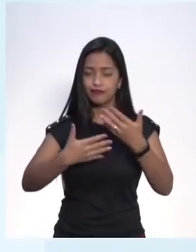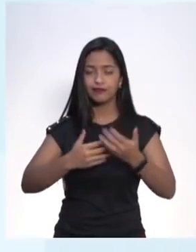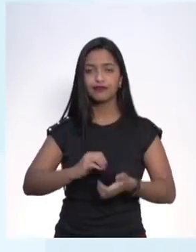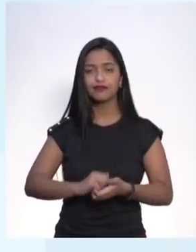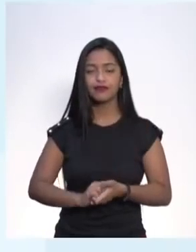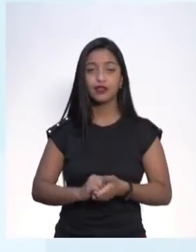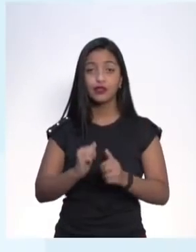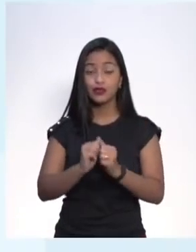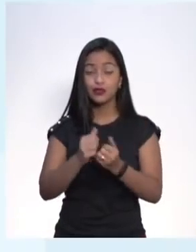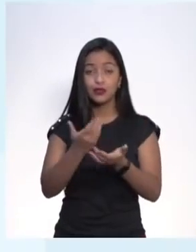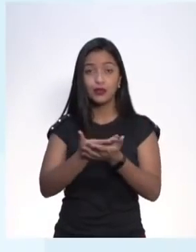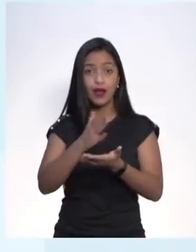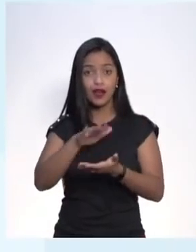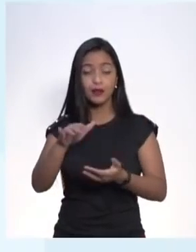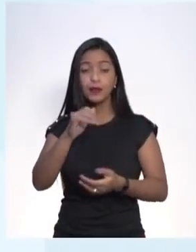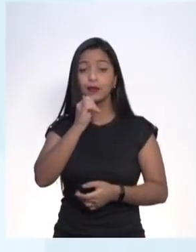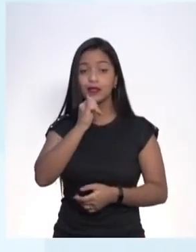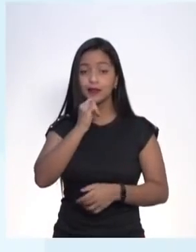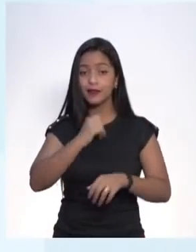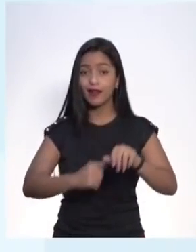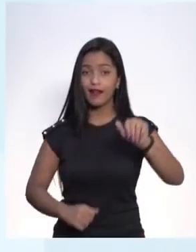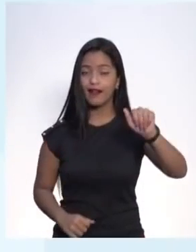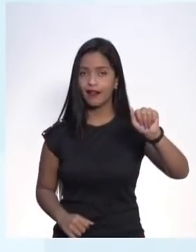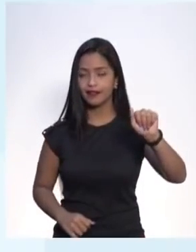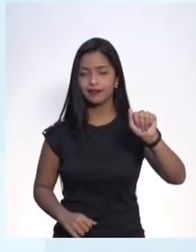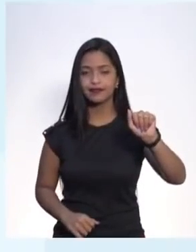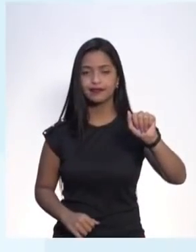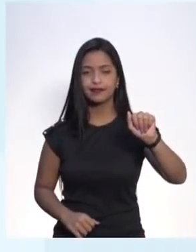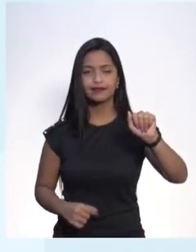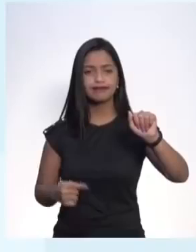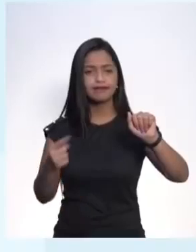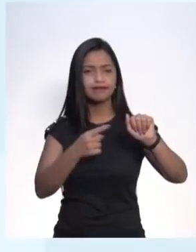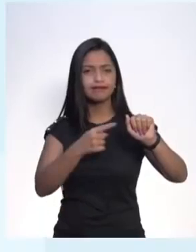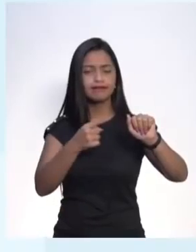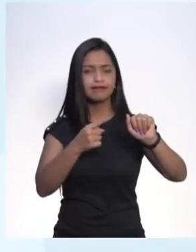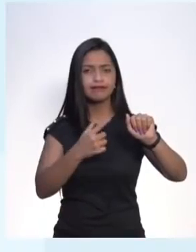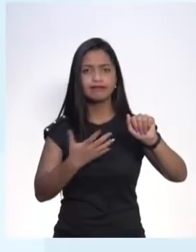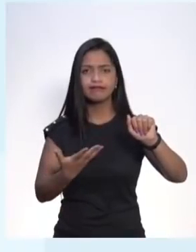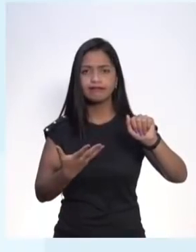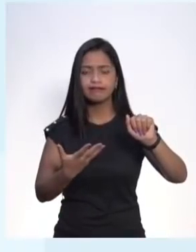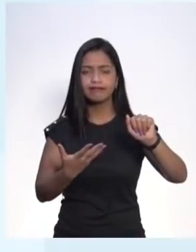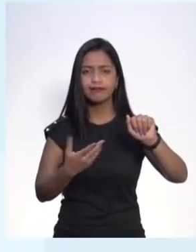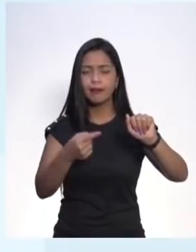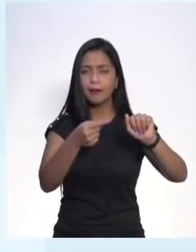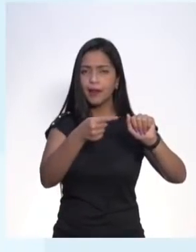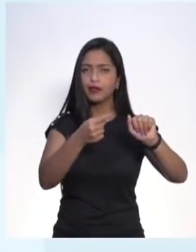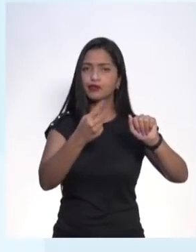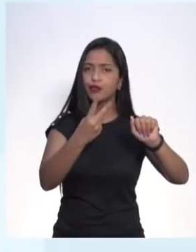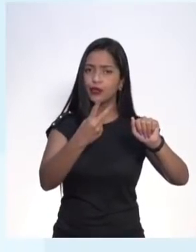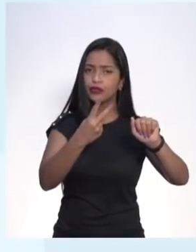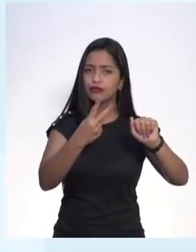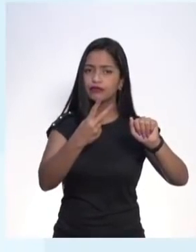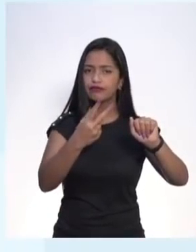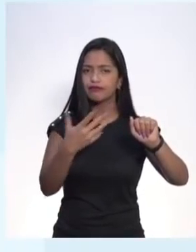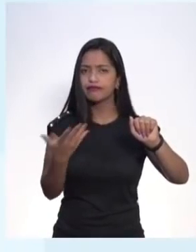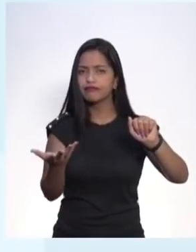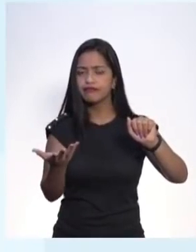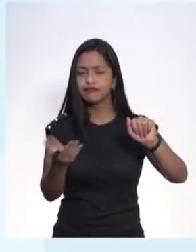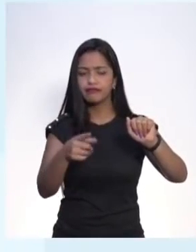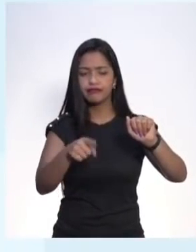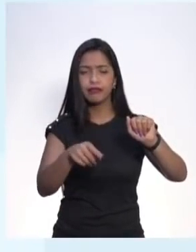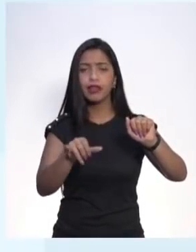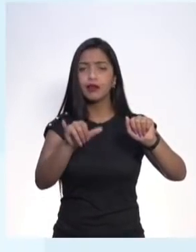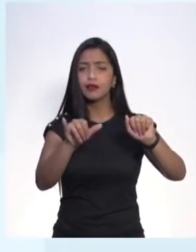o seu aluno, a relação do quê? Por exemplo, o A. Qual que é o par ordenado aí do A? Ele é 2 negativo? Qual que é o valor de